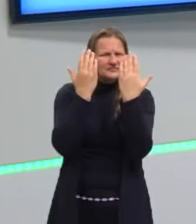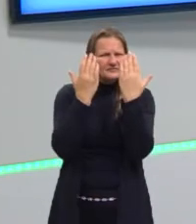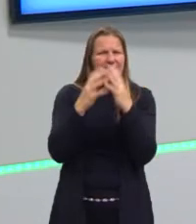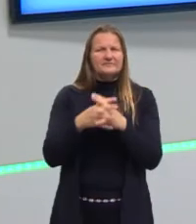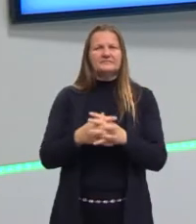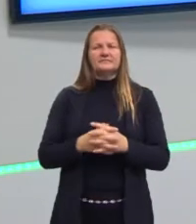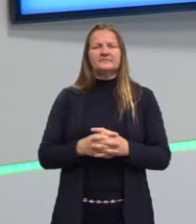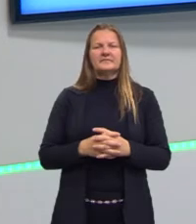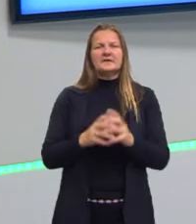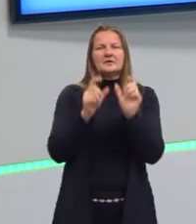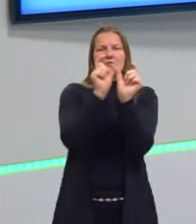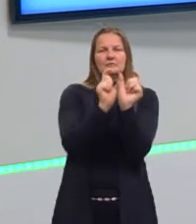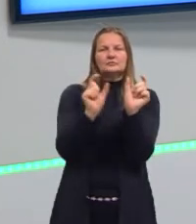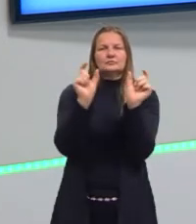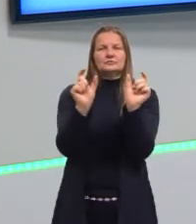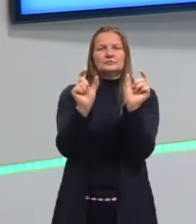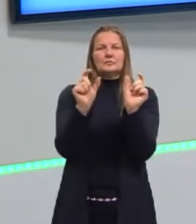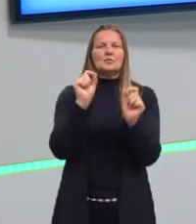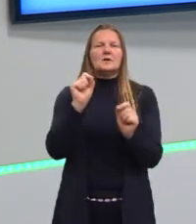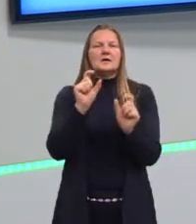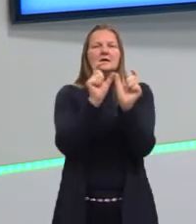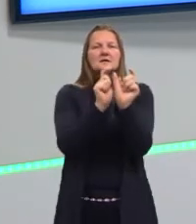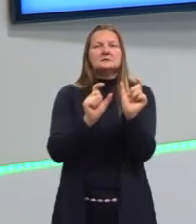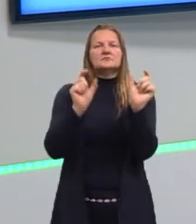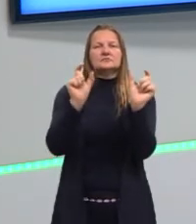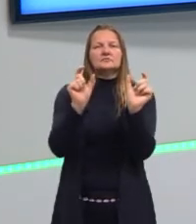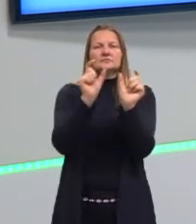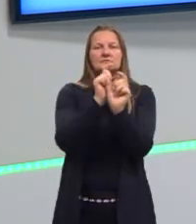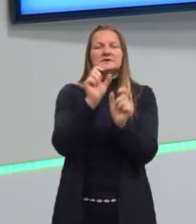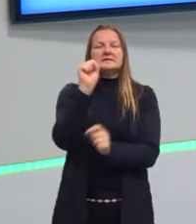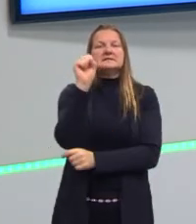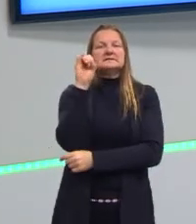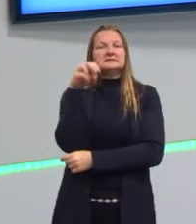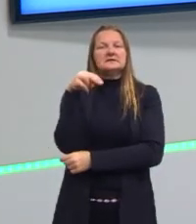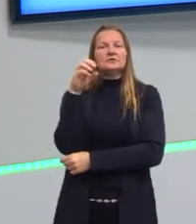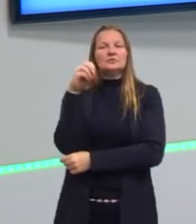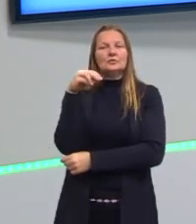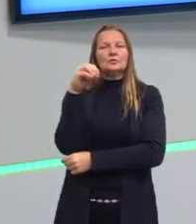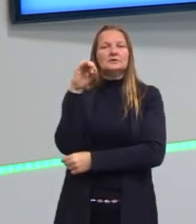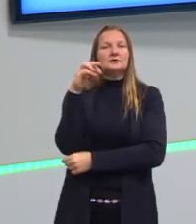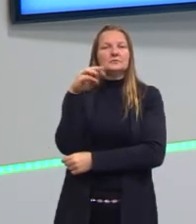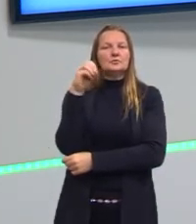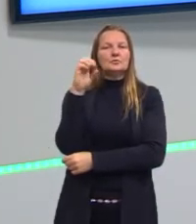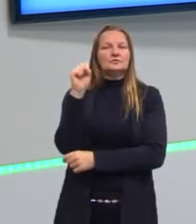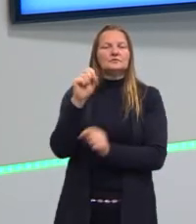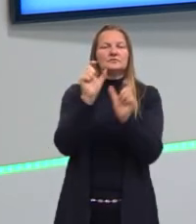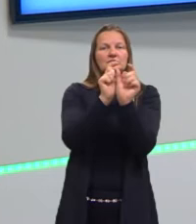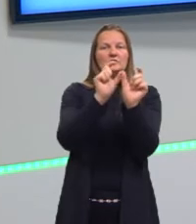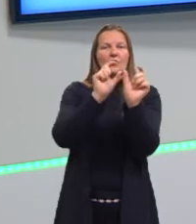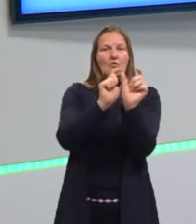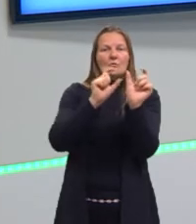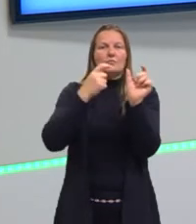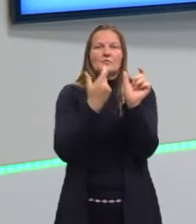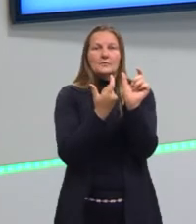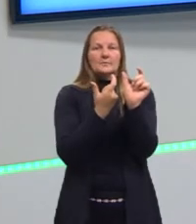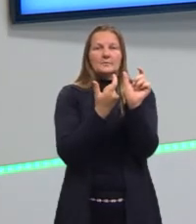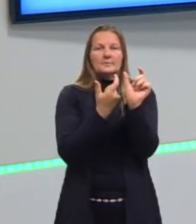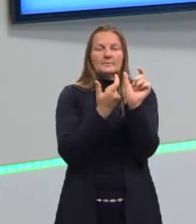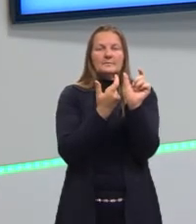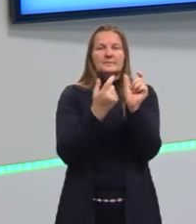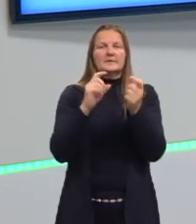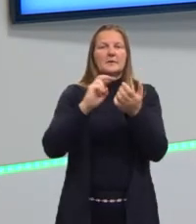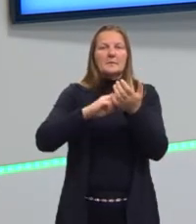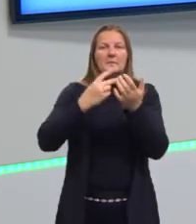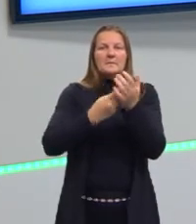ideia de sinônimos o que que é sinônimo né palavra que significa a mesma coisa antônimos o que que é isso que não significa